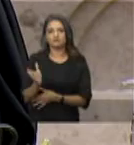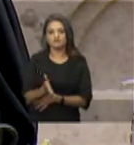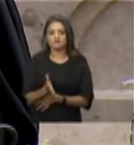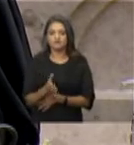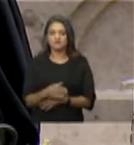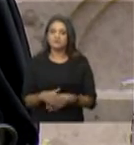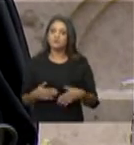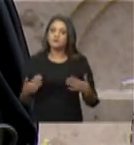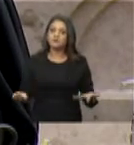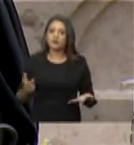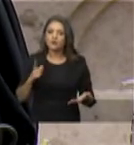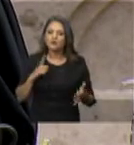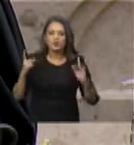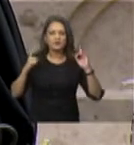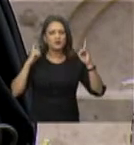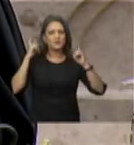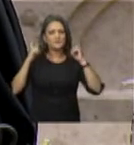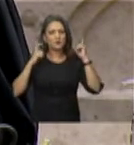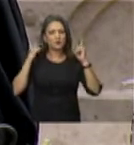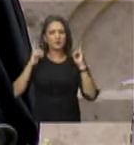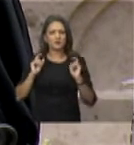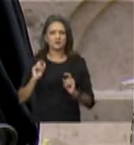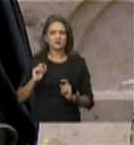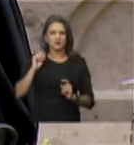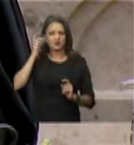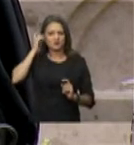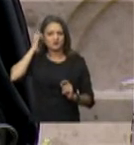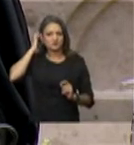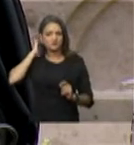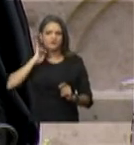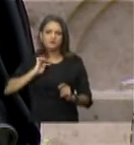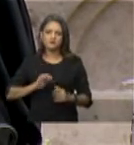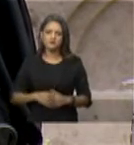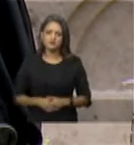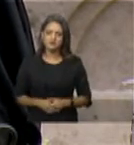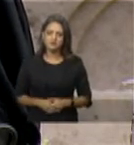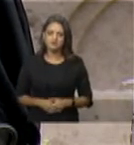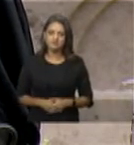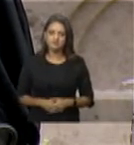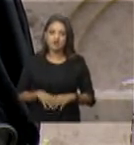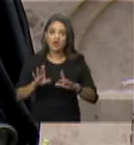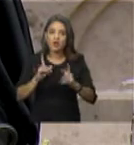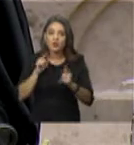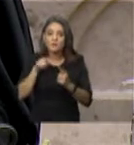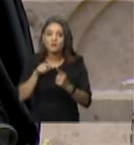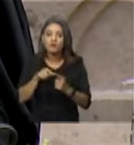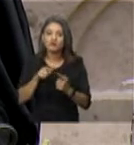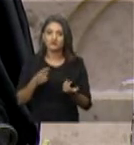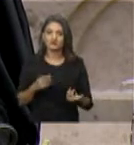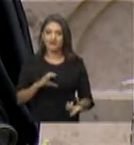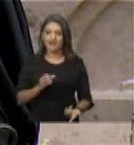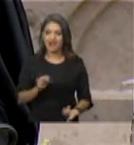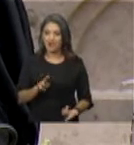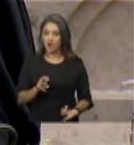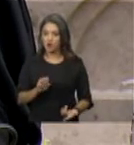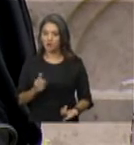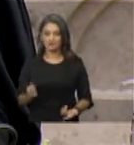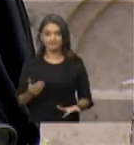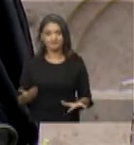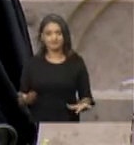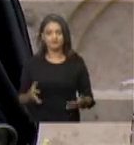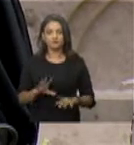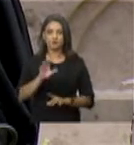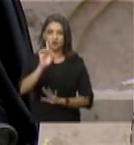fica uma preocupação que carrega comigo sempre a preocupação da causa o direito